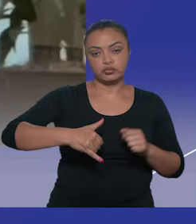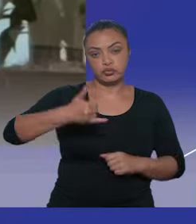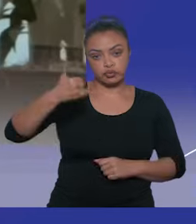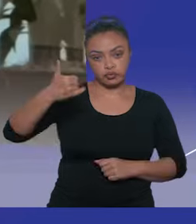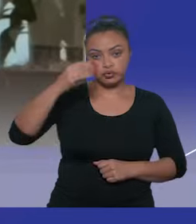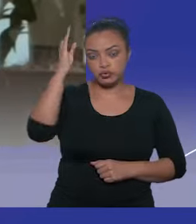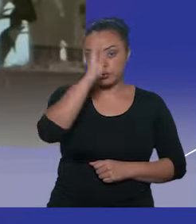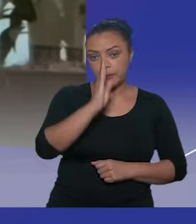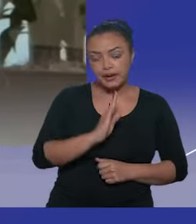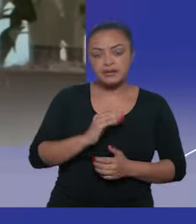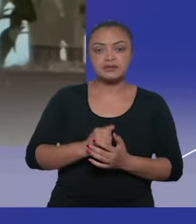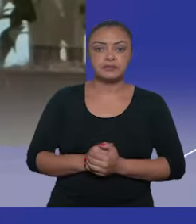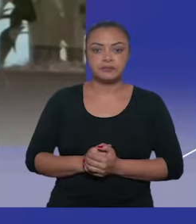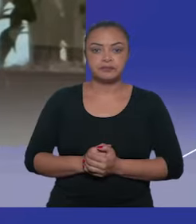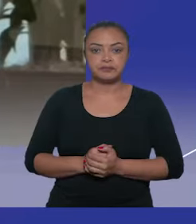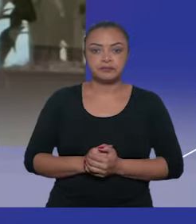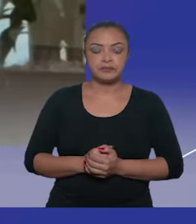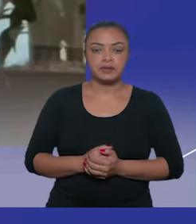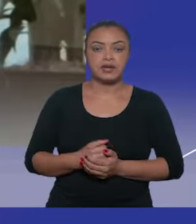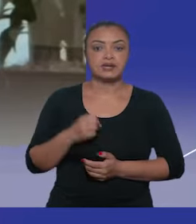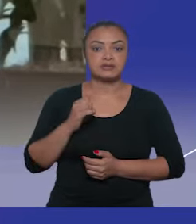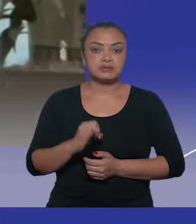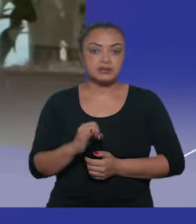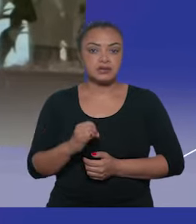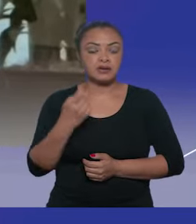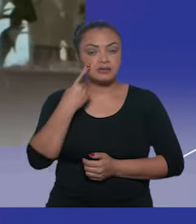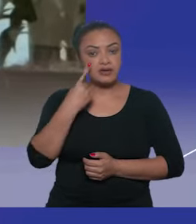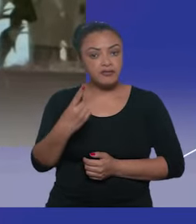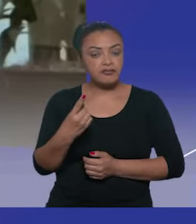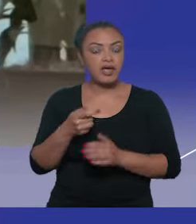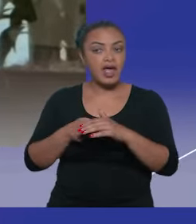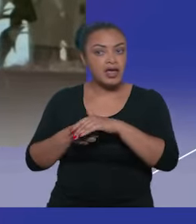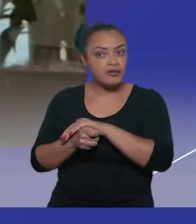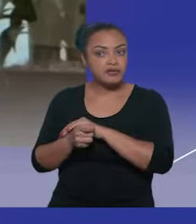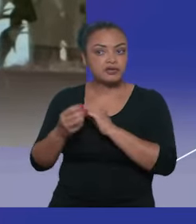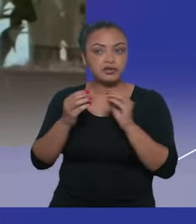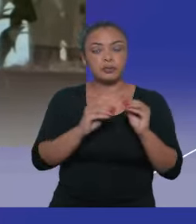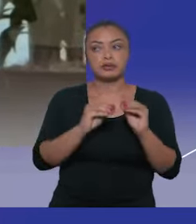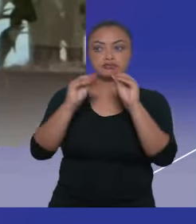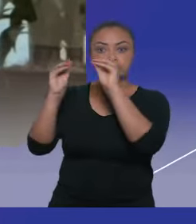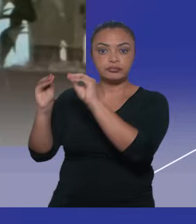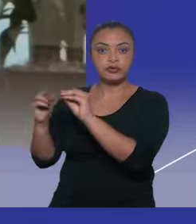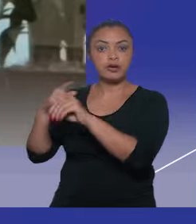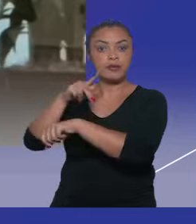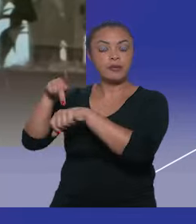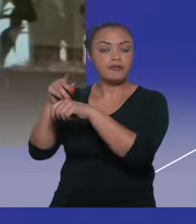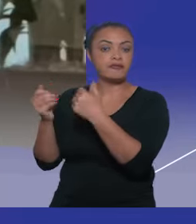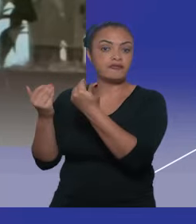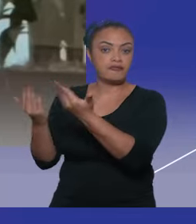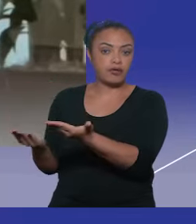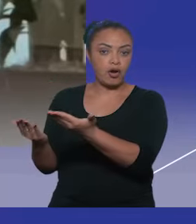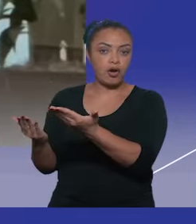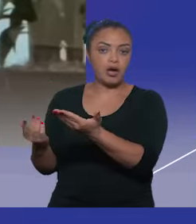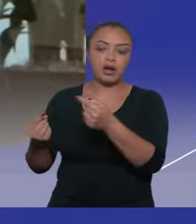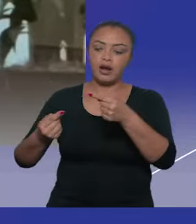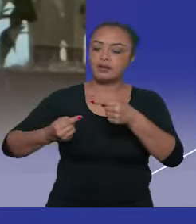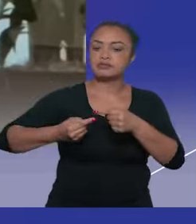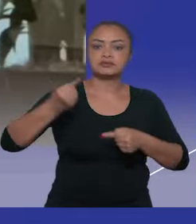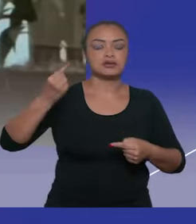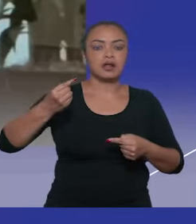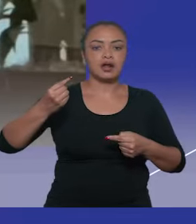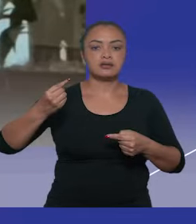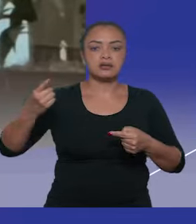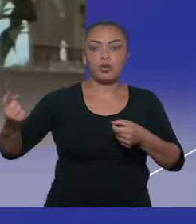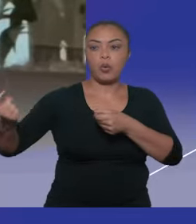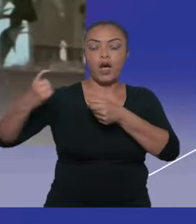imobiliários, eles estão atrelados à economia brasileira e à variação dos juros que a gente tem no Brasil. Quando você puxa uma parte dos seus